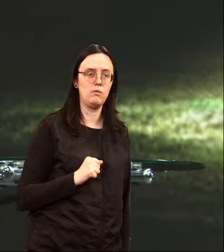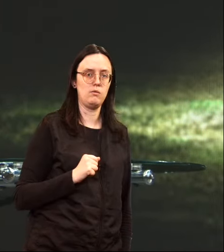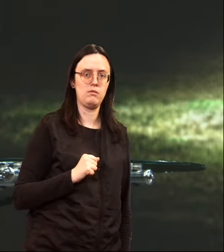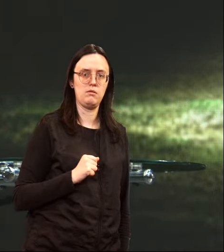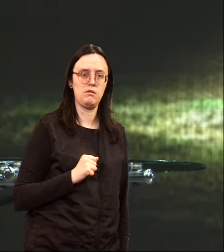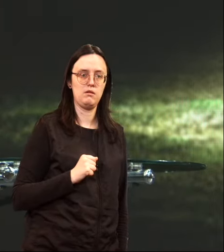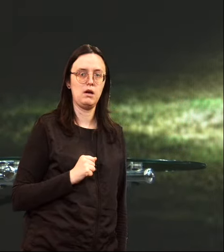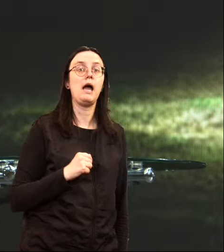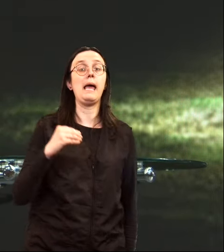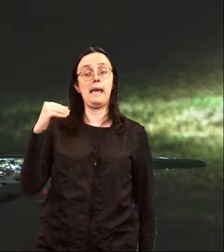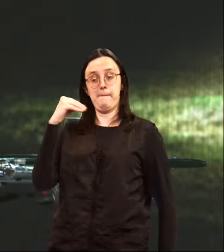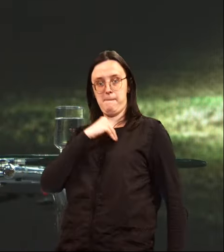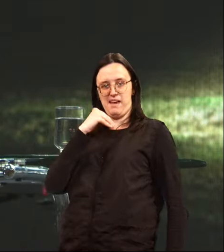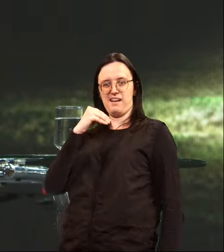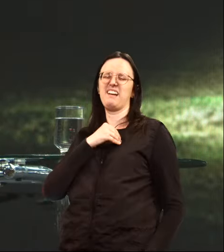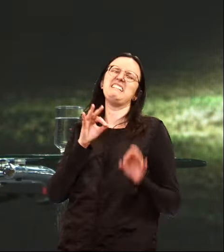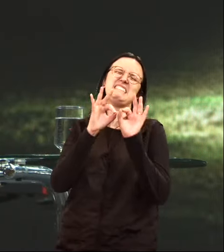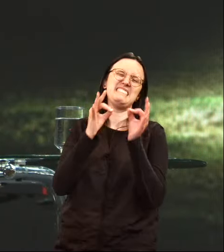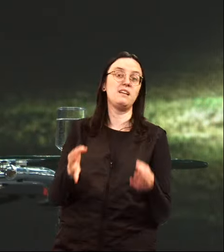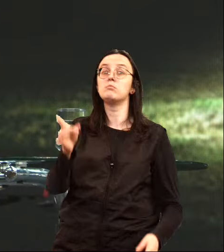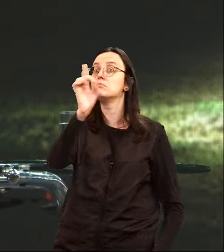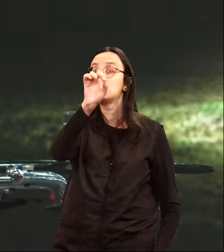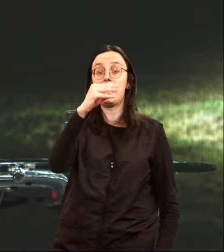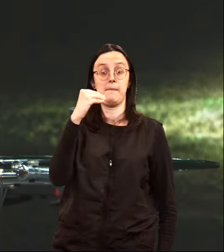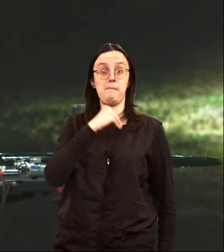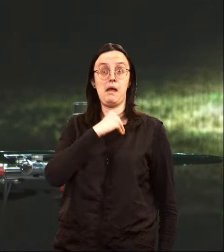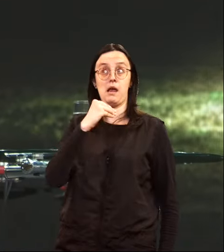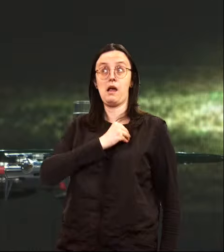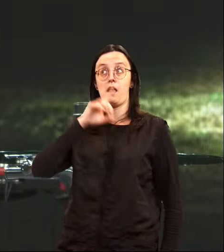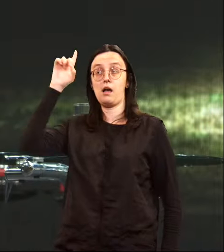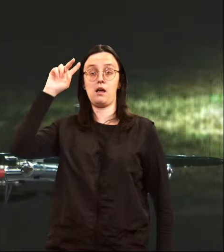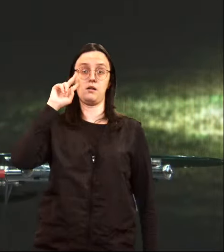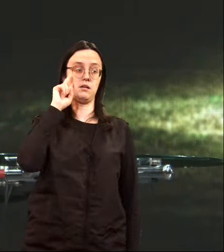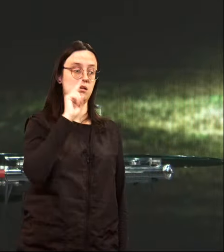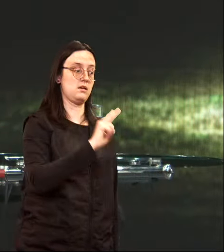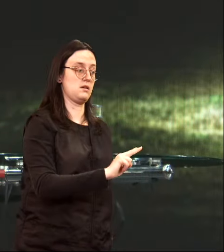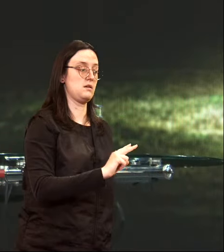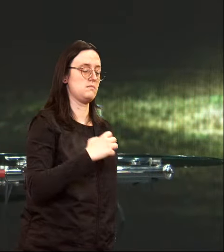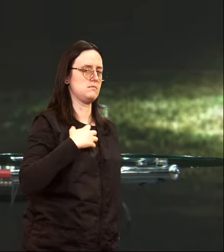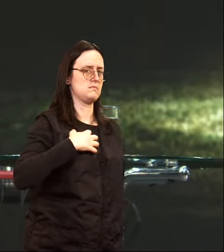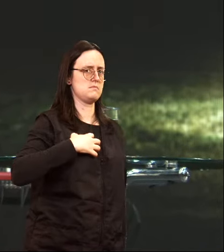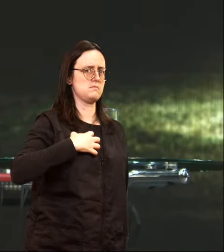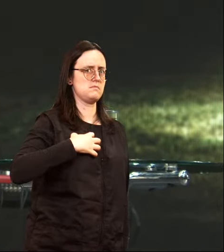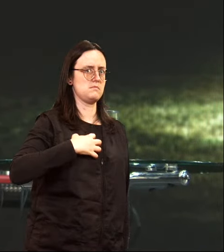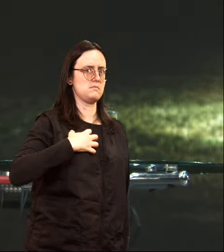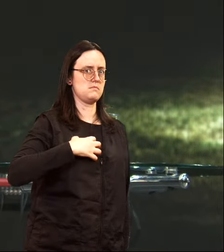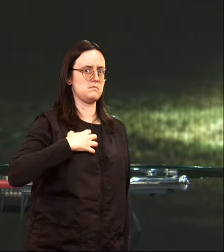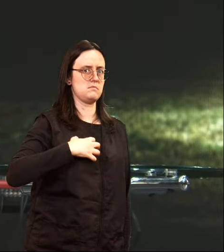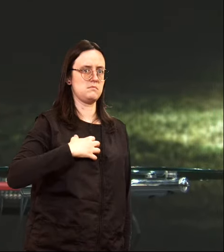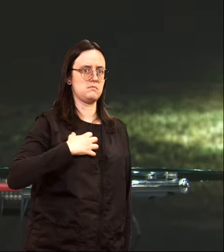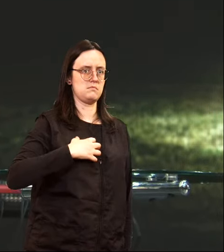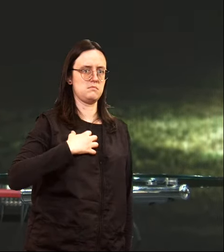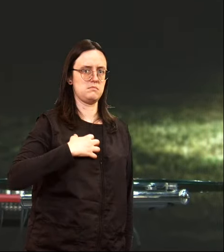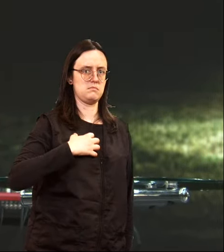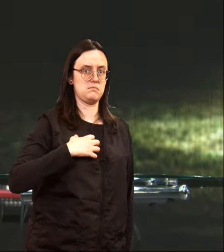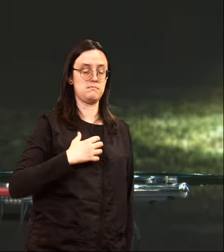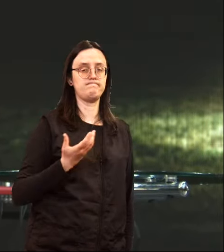apenas um pecado qualquer, é um pecado capaz de provocar, acender a ira do